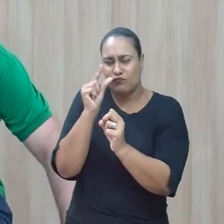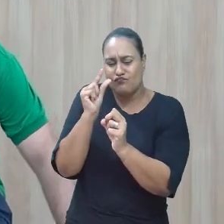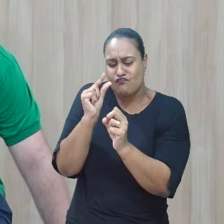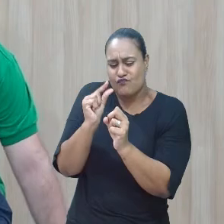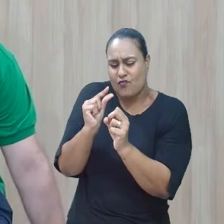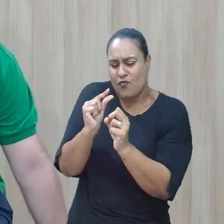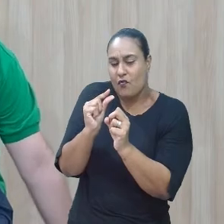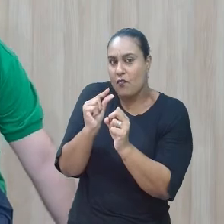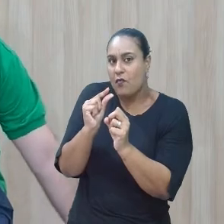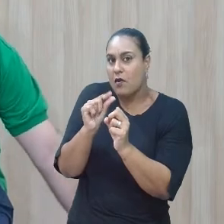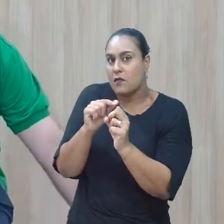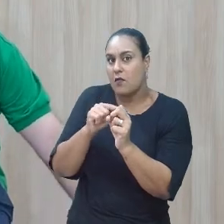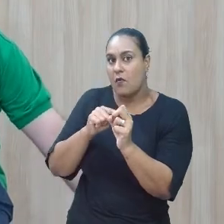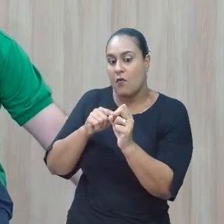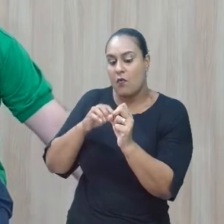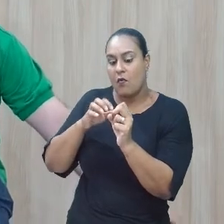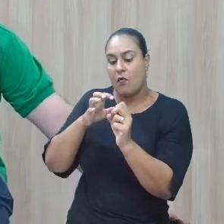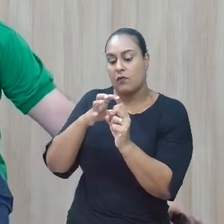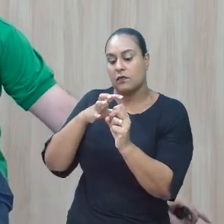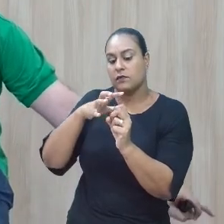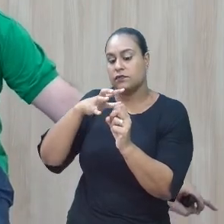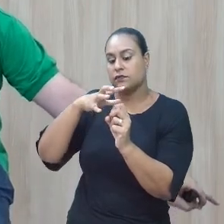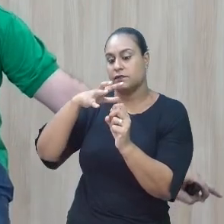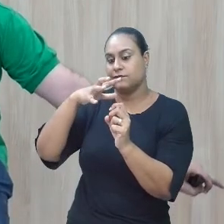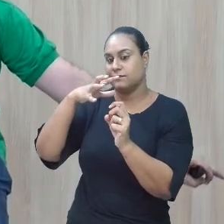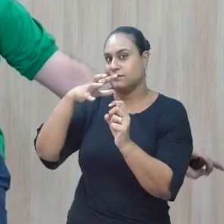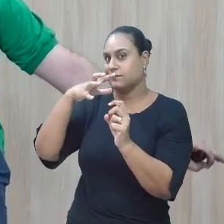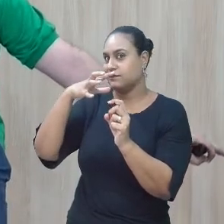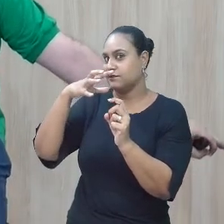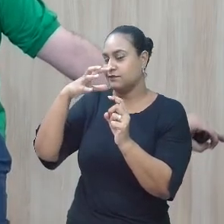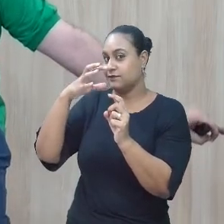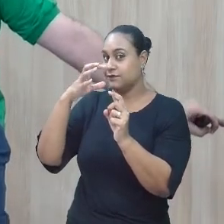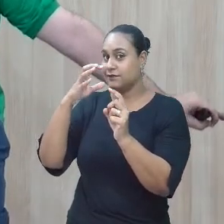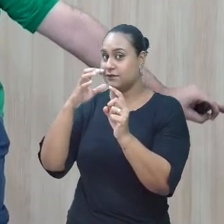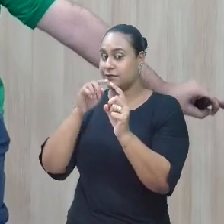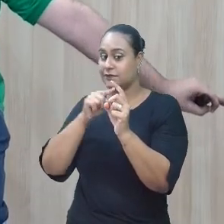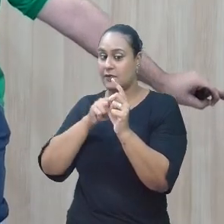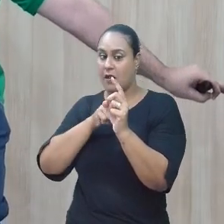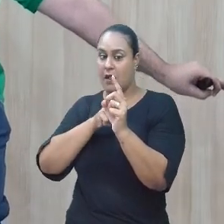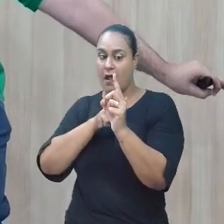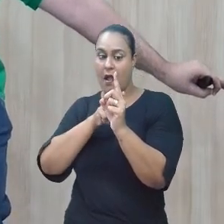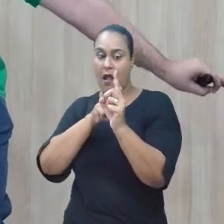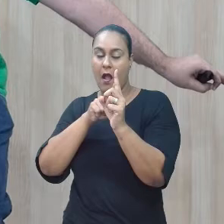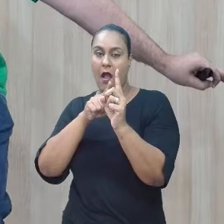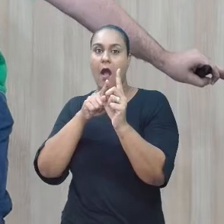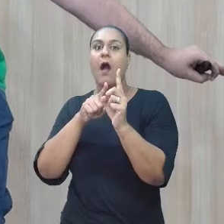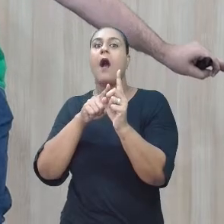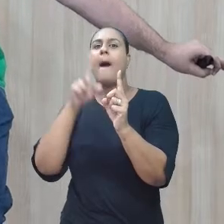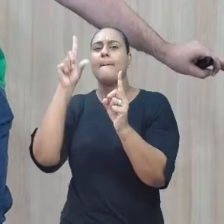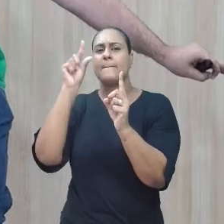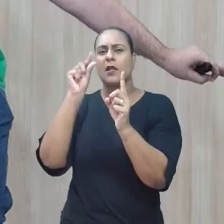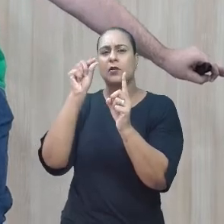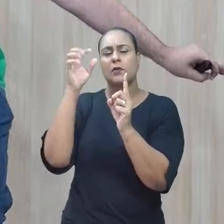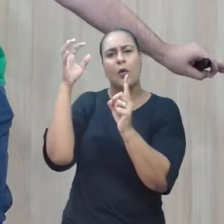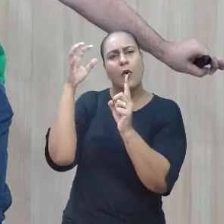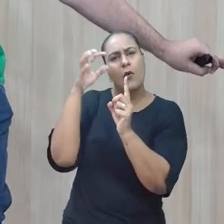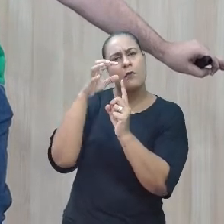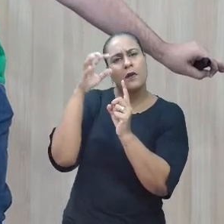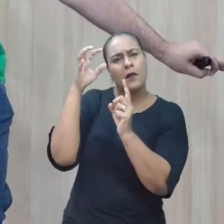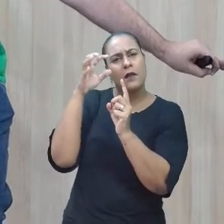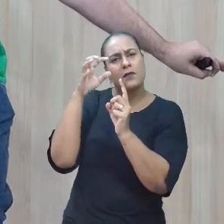espremida. Quando a gente vai subindo, será que eu consigo? Subindo, nós vamos ter o quê? Uma menor